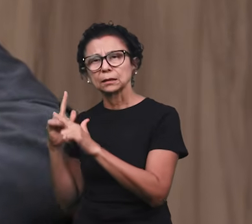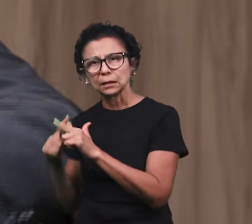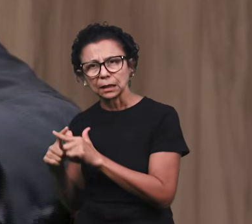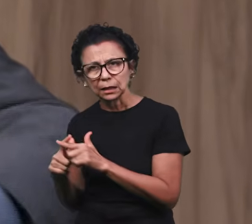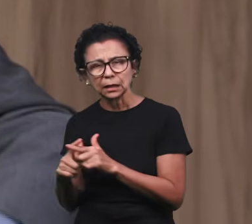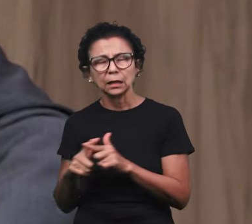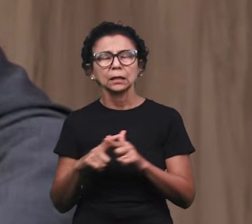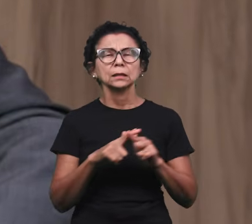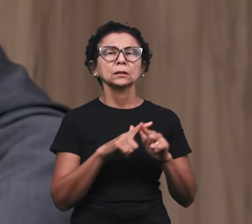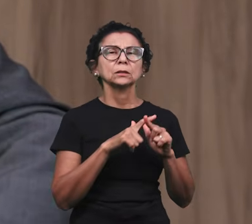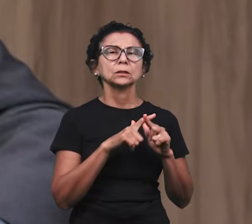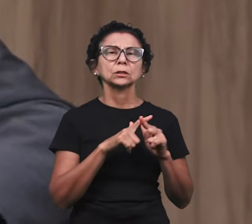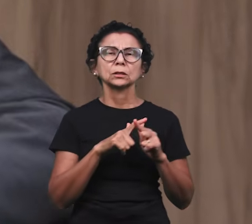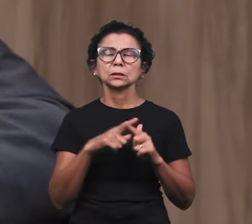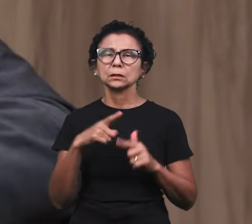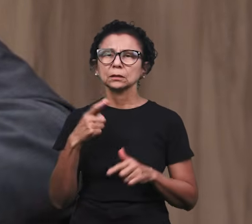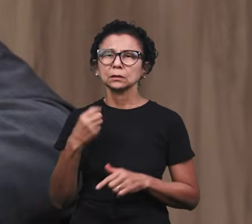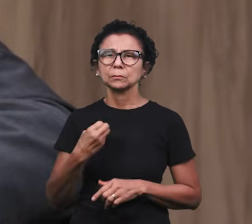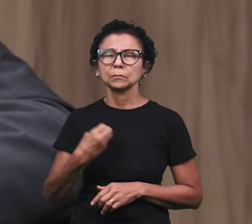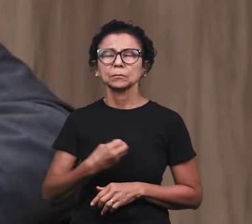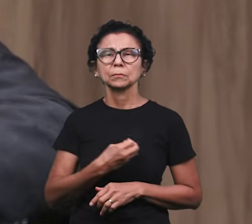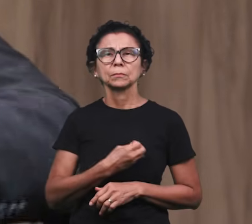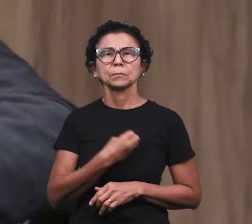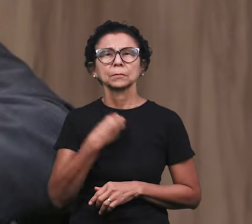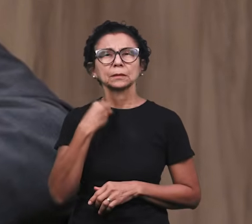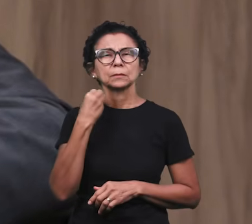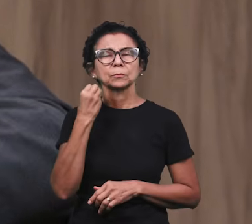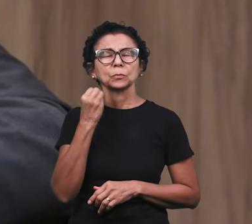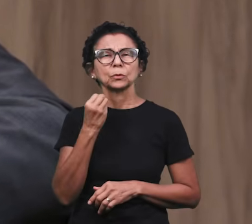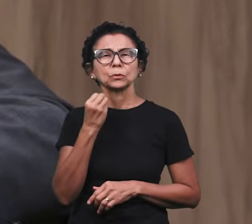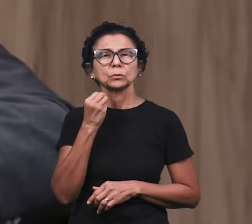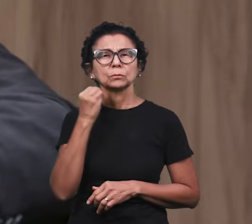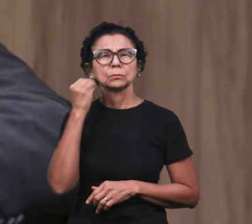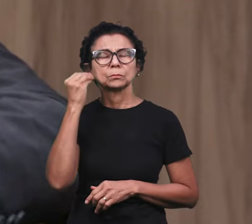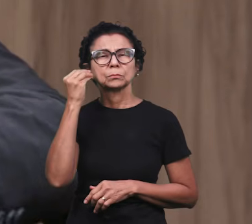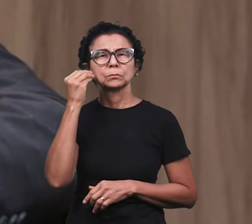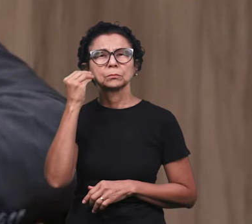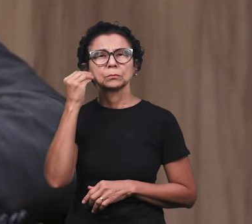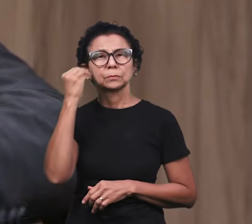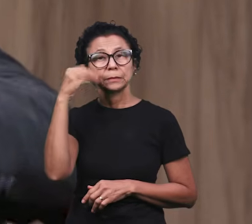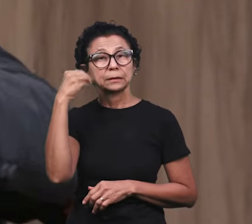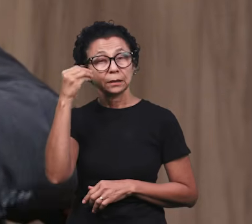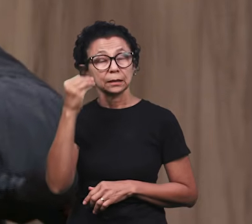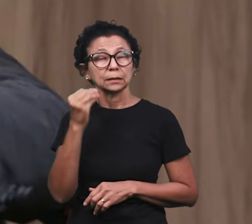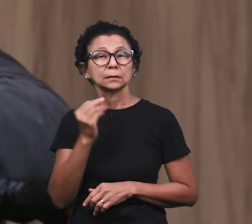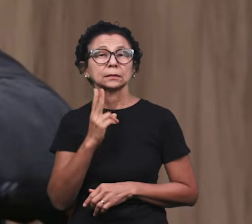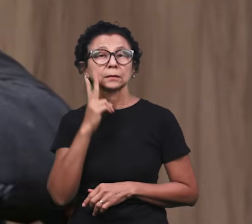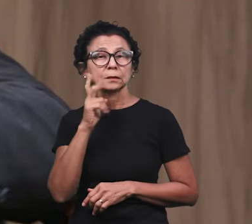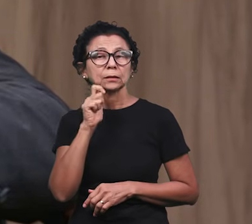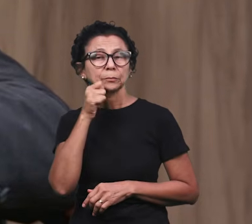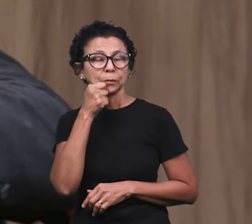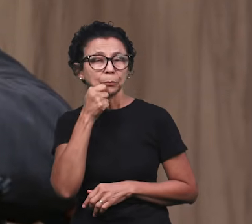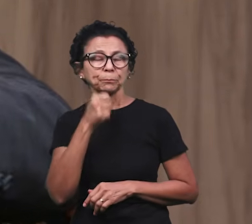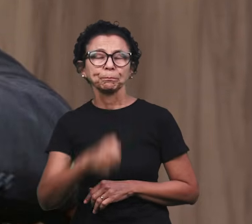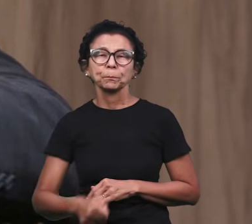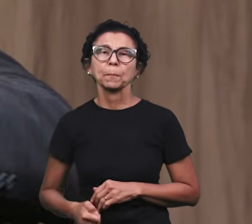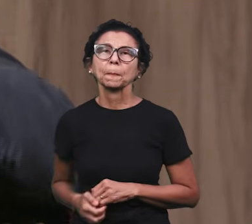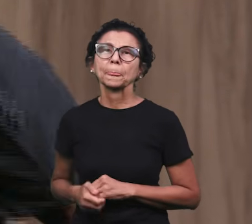de um culto de ceia e foi uma experiência e uma bênção muito grande. E nós começamos a falar sobre